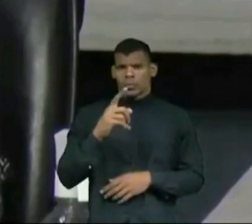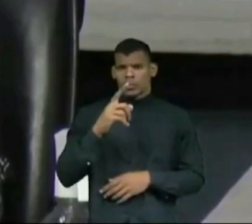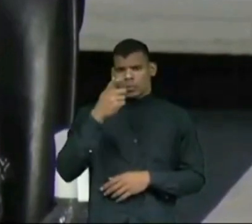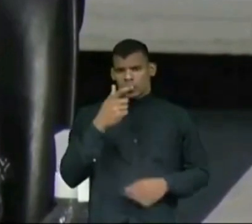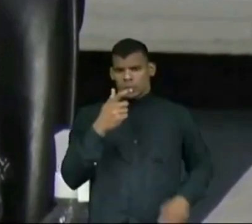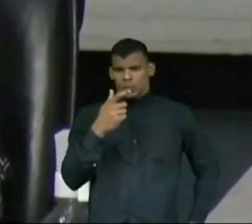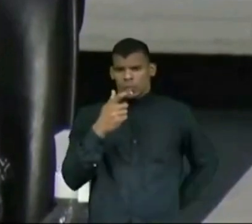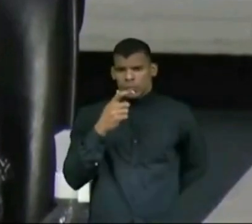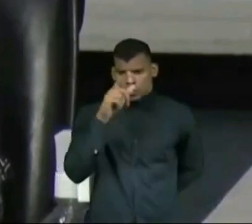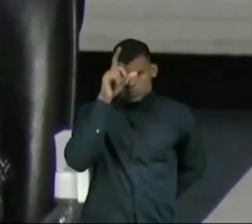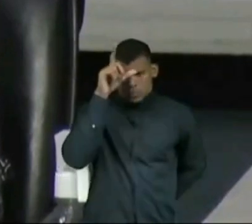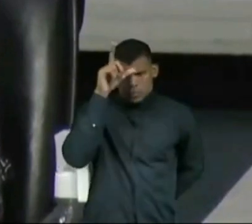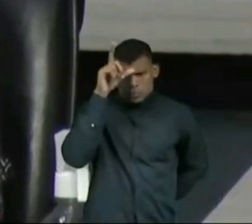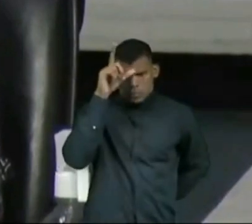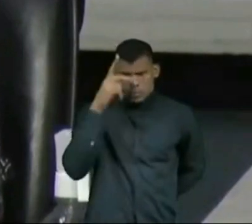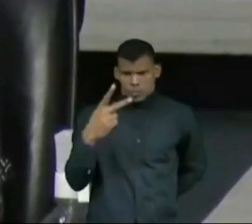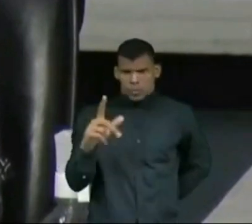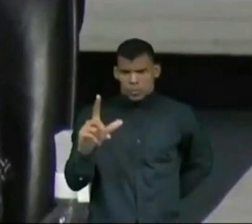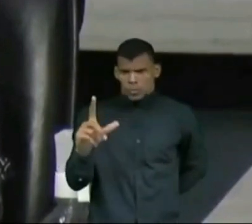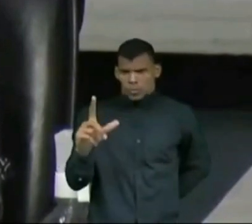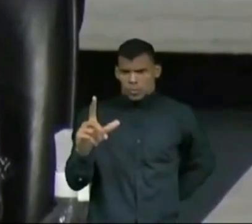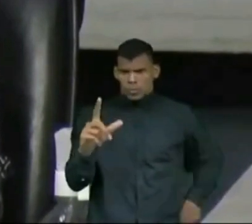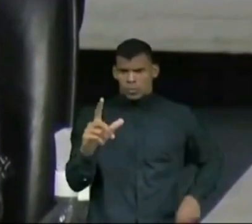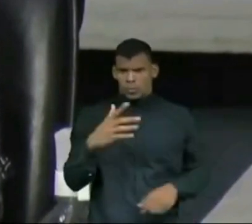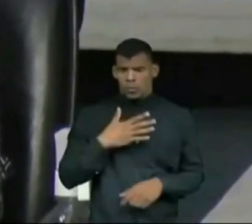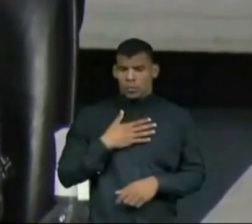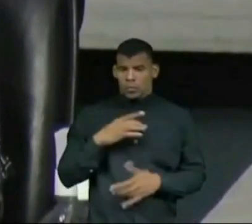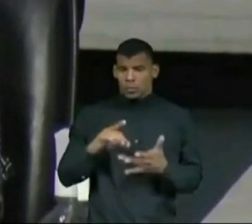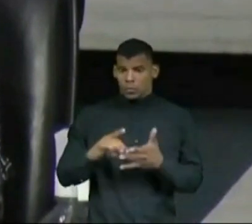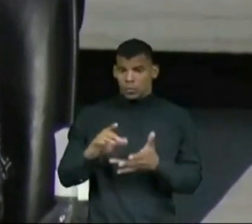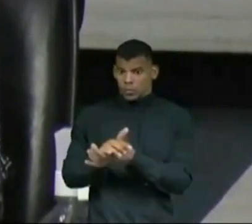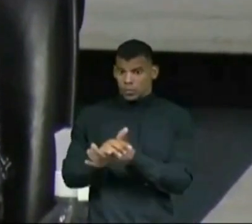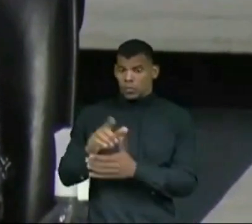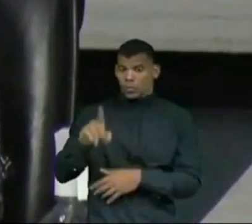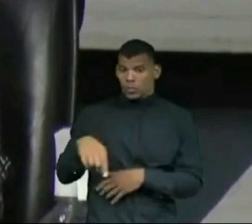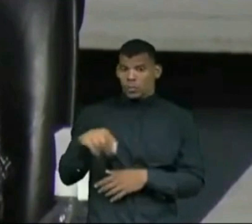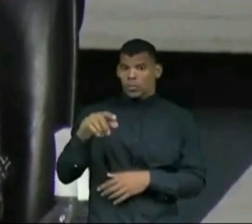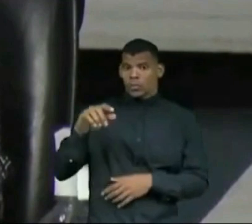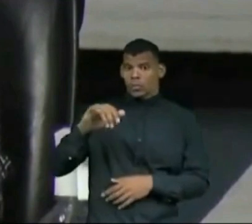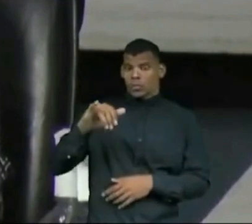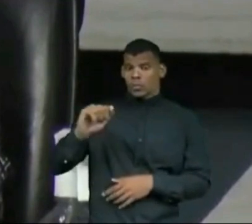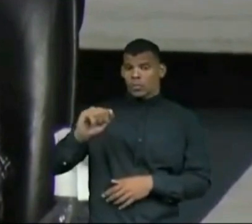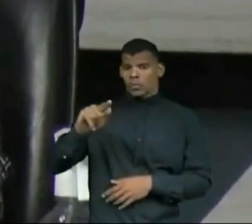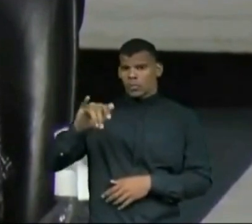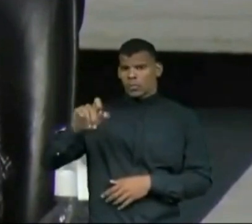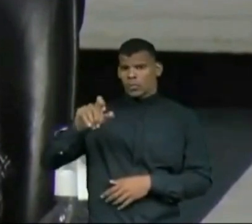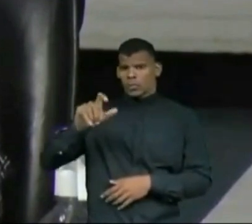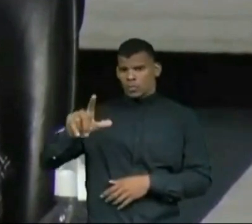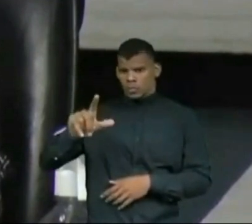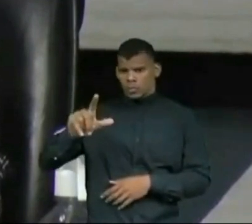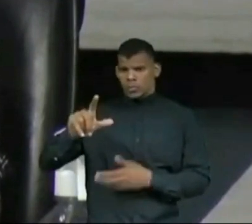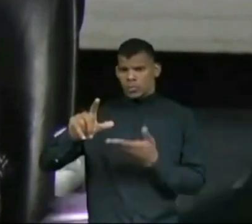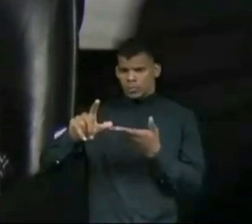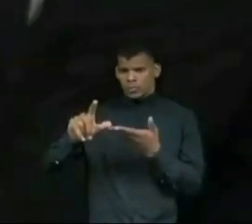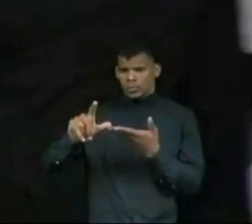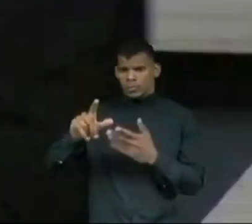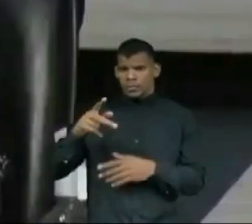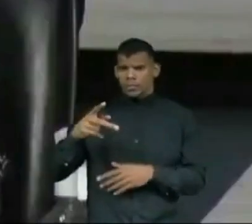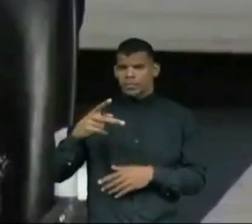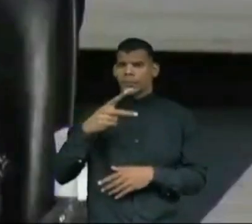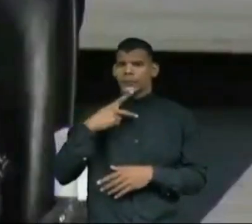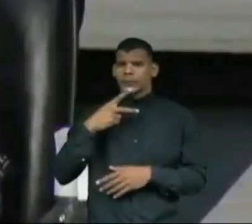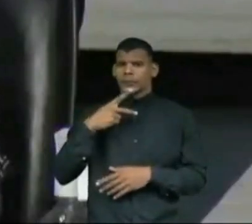do Partido Liberal. O meu marido é o deputado federal doutor Jaziel, do